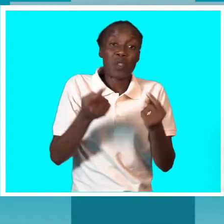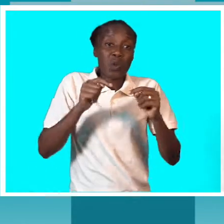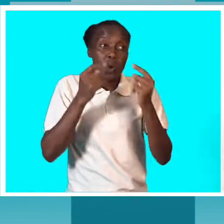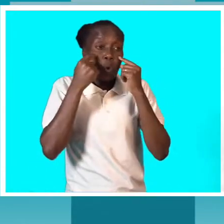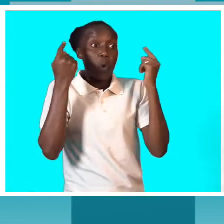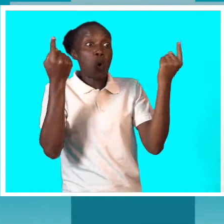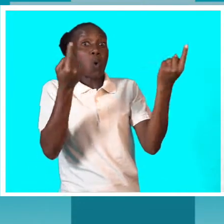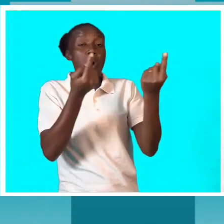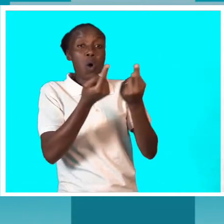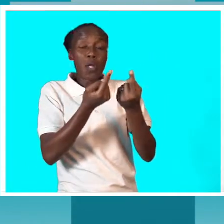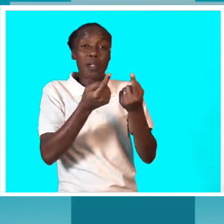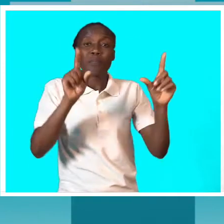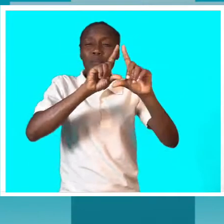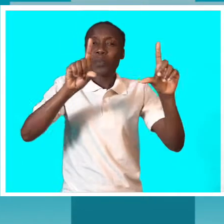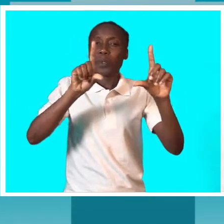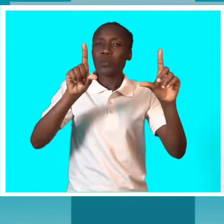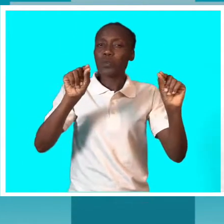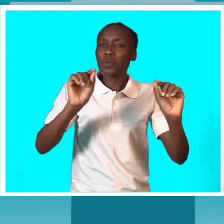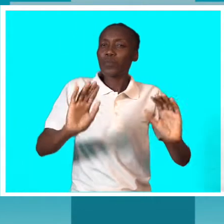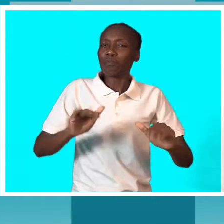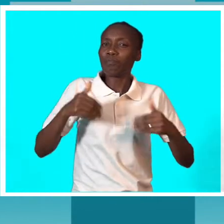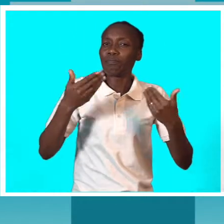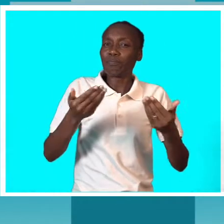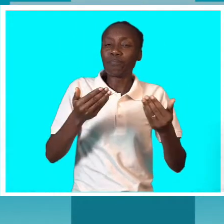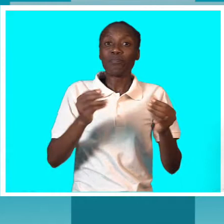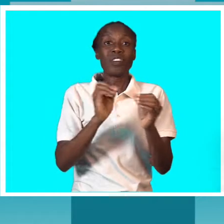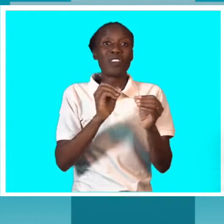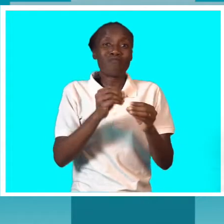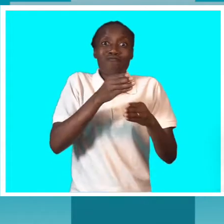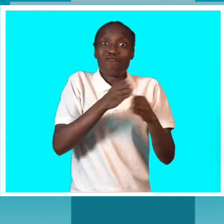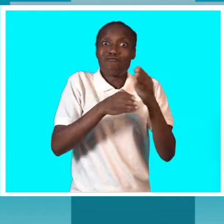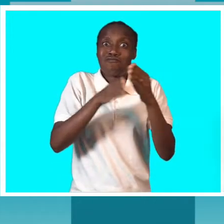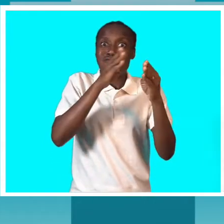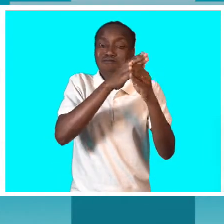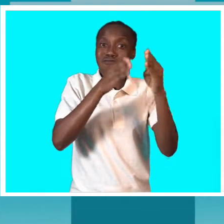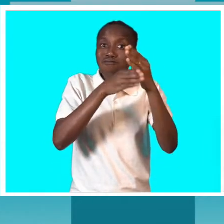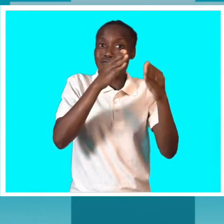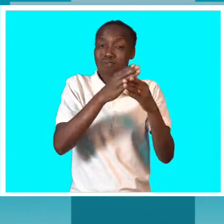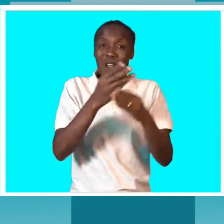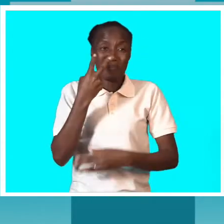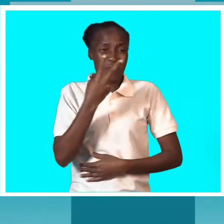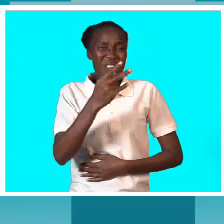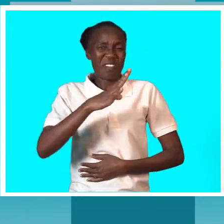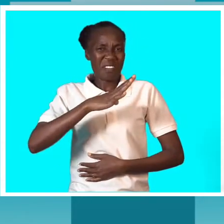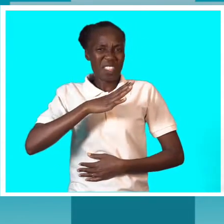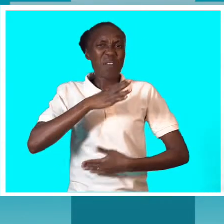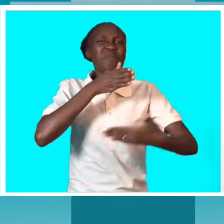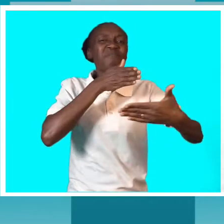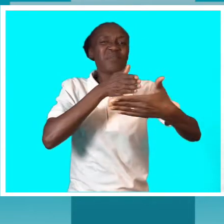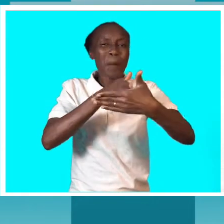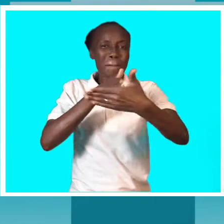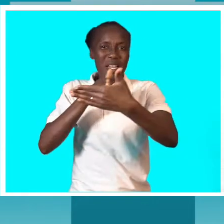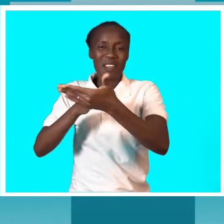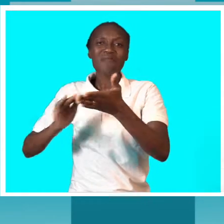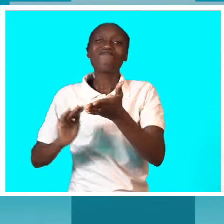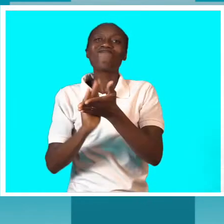olhamos para a questão das infraestruturas, por exemplo, vamos encontrar que existem lá barreiras